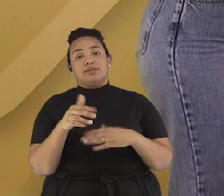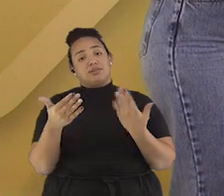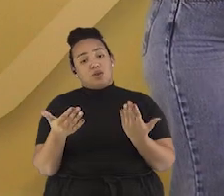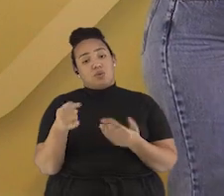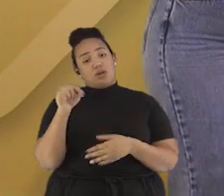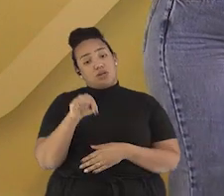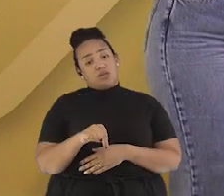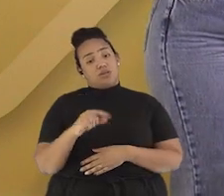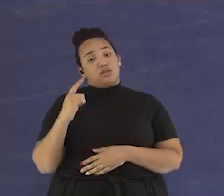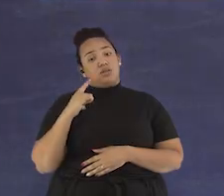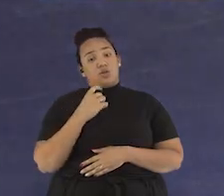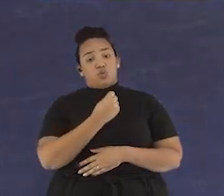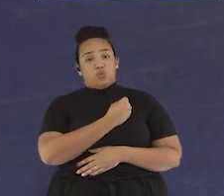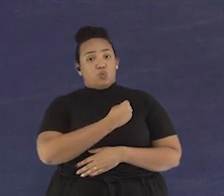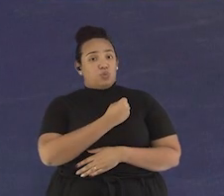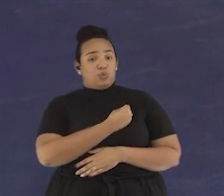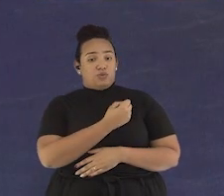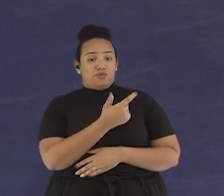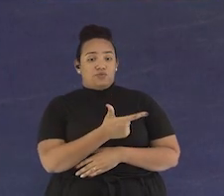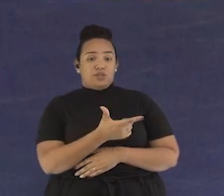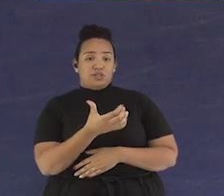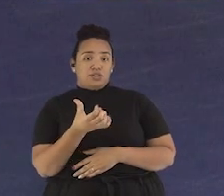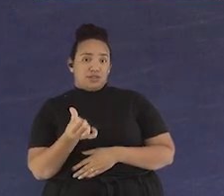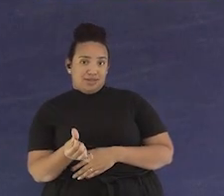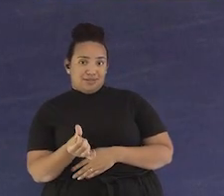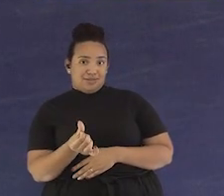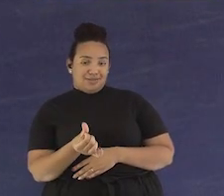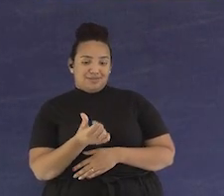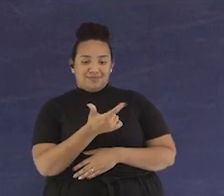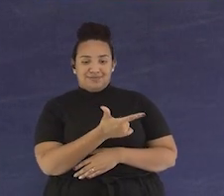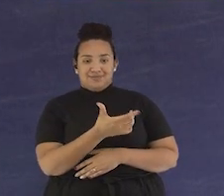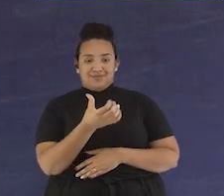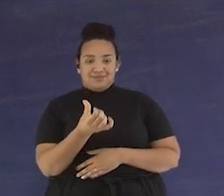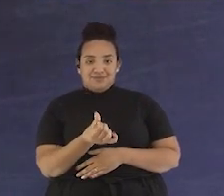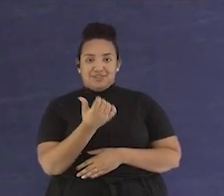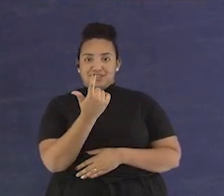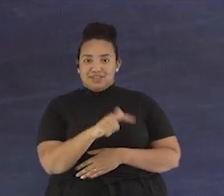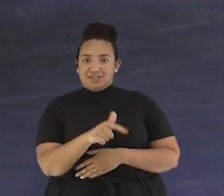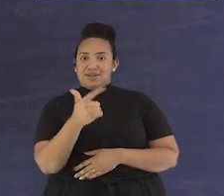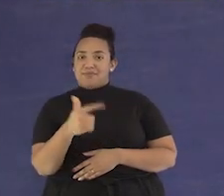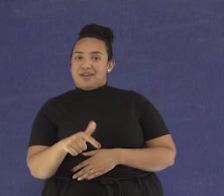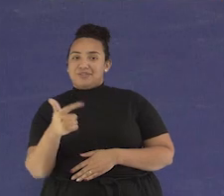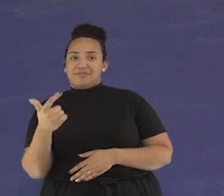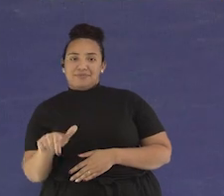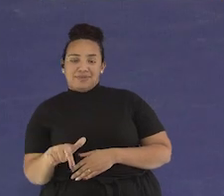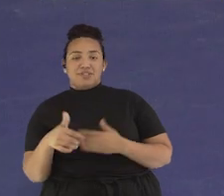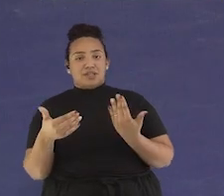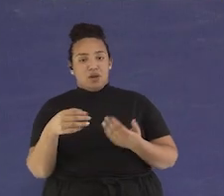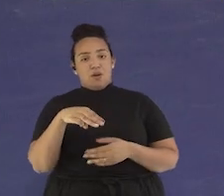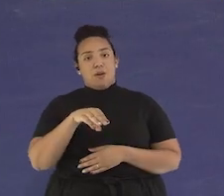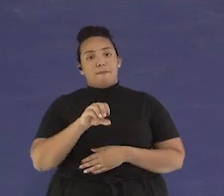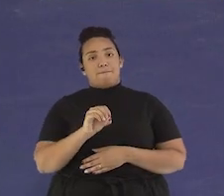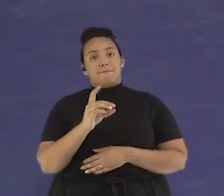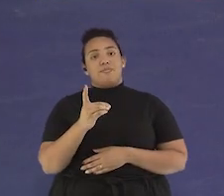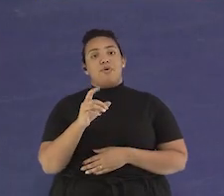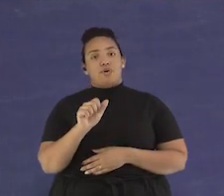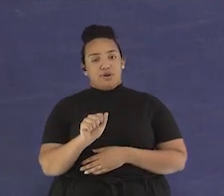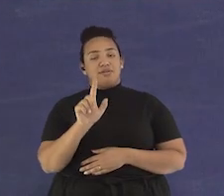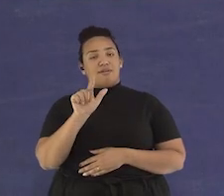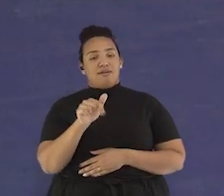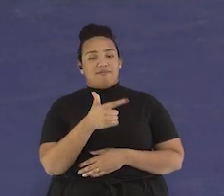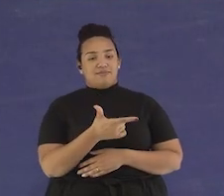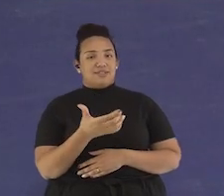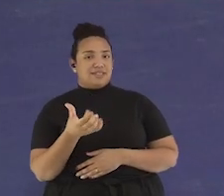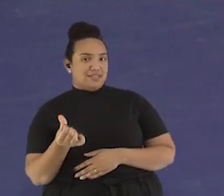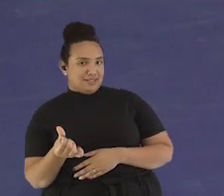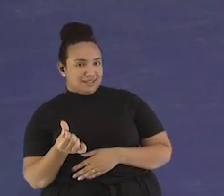na moda? O que está em moda? Bom, no caso, eu tenho aqui, ó, duas vezes o número 26. Então,